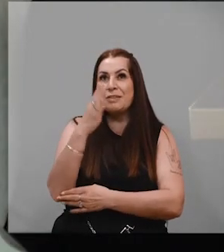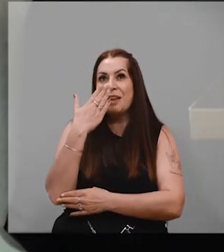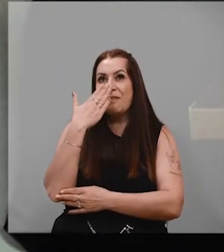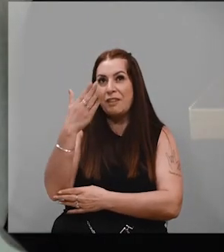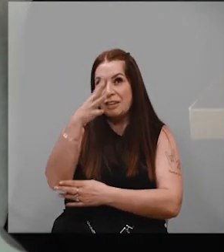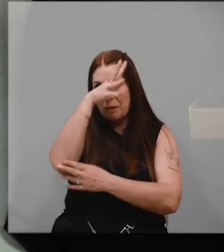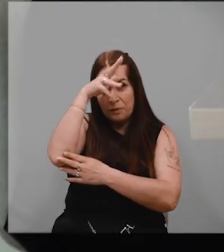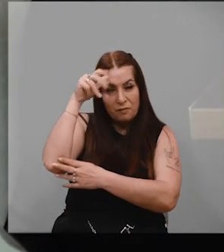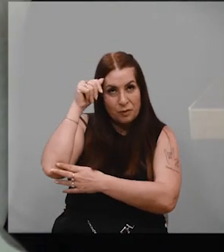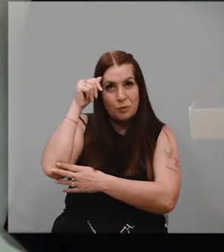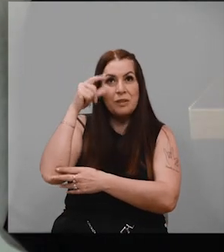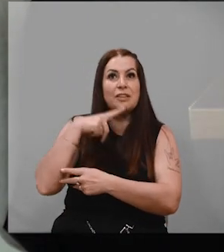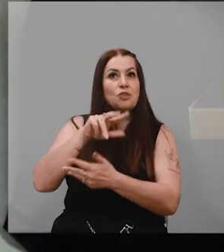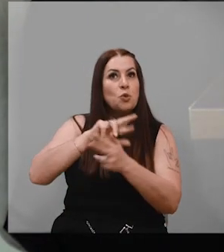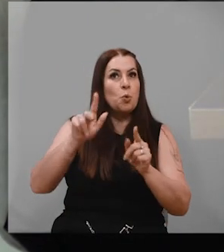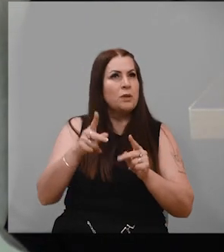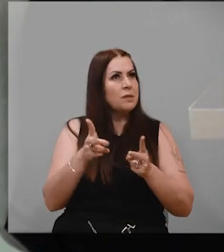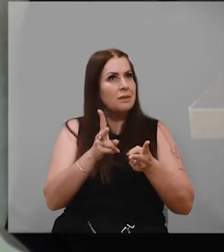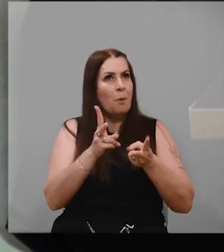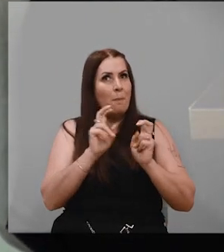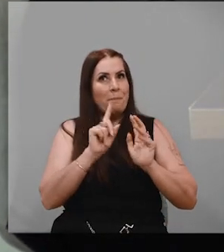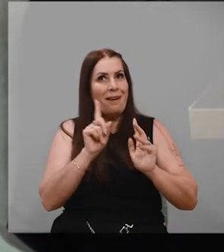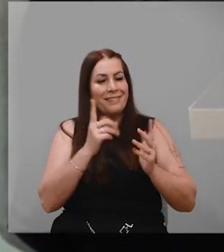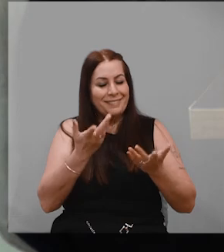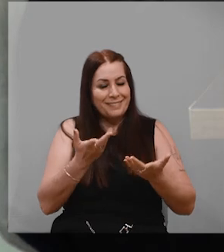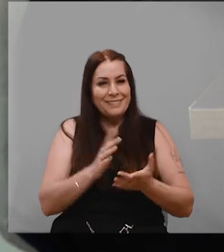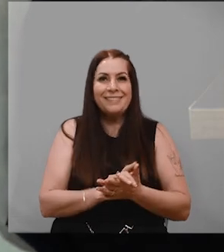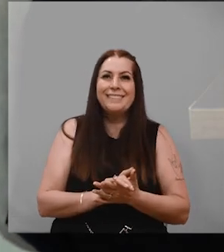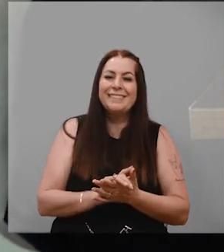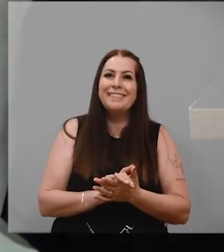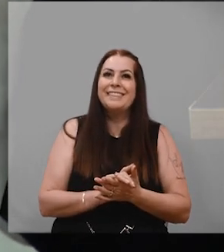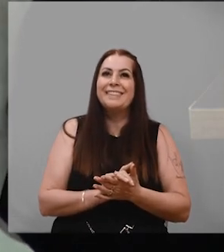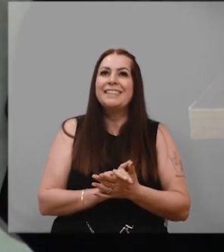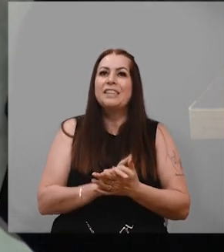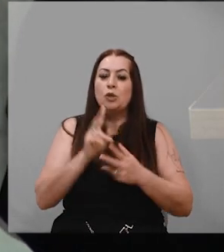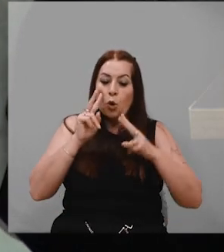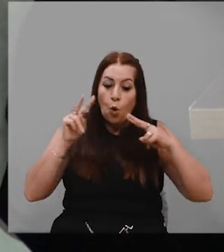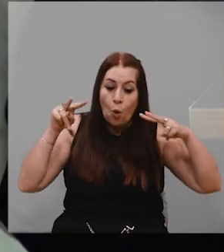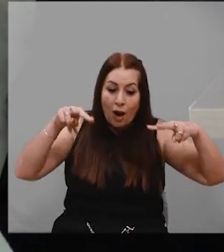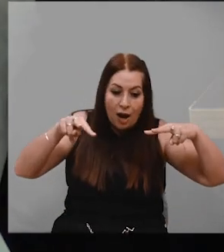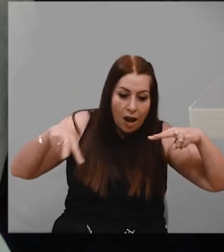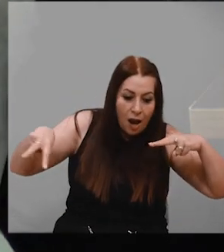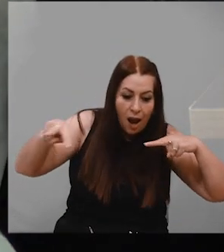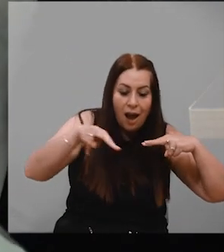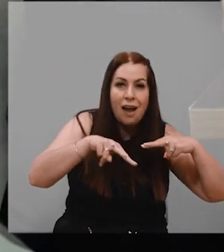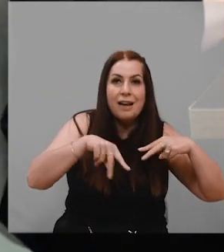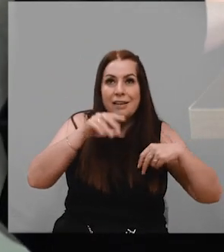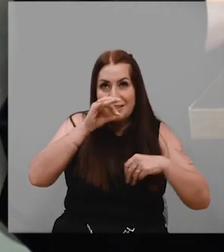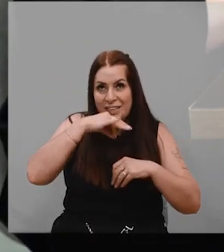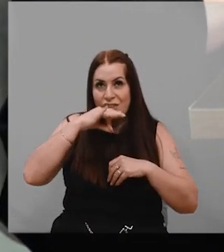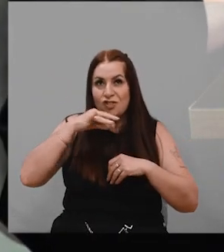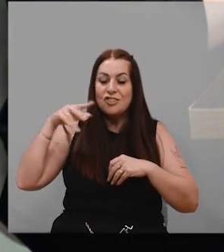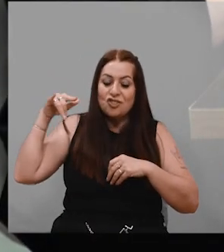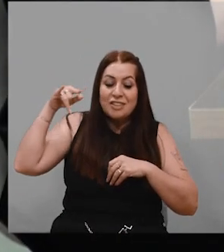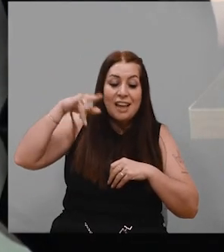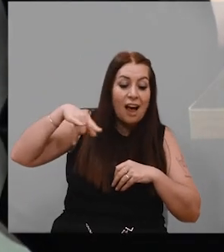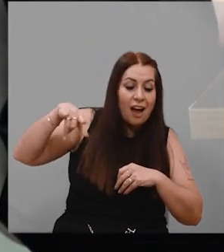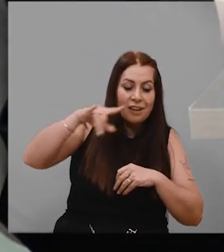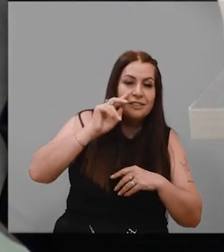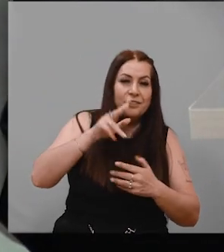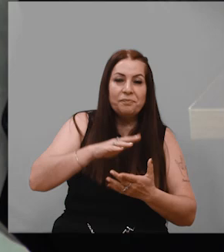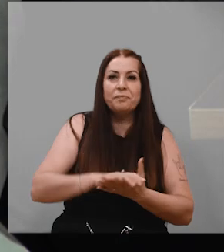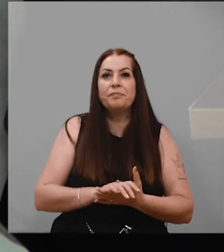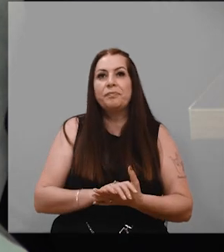também. Tem várias coisas que a gente não sabe, a gente olhando de cima. É a enxerga, Caxias de né? cima que a gente...